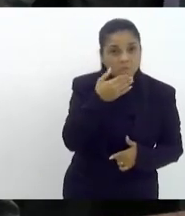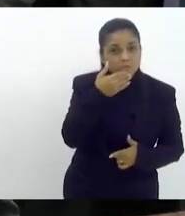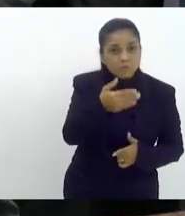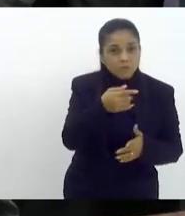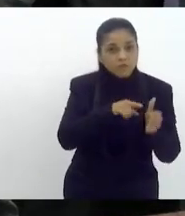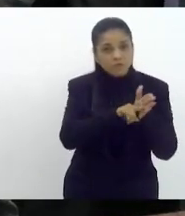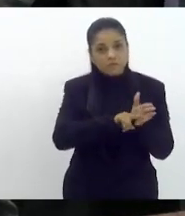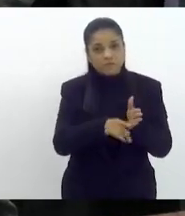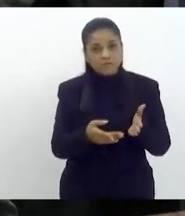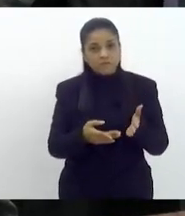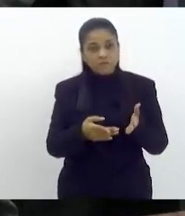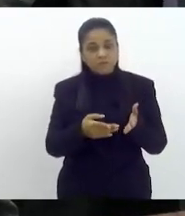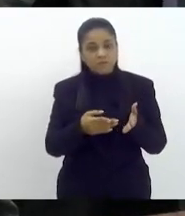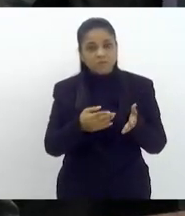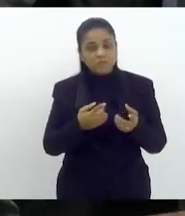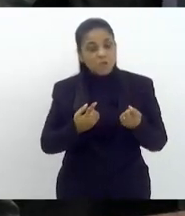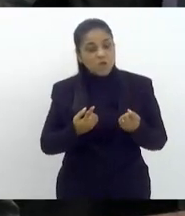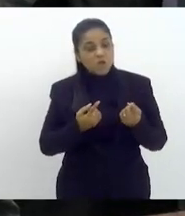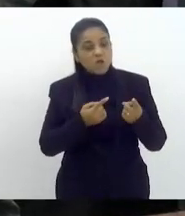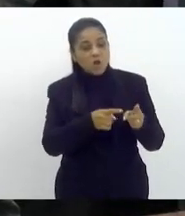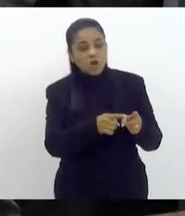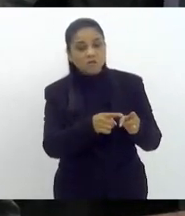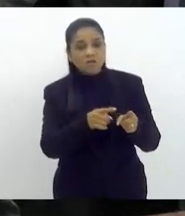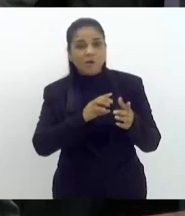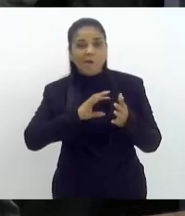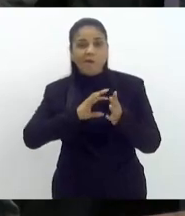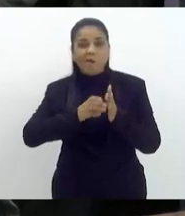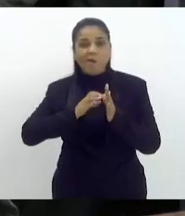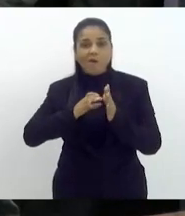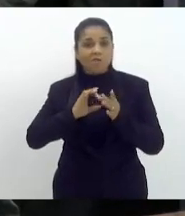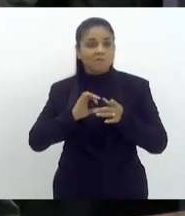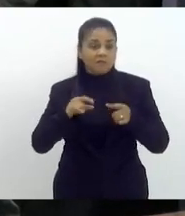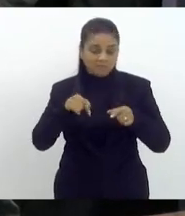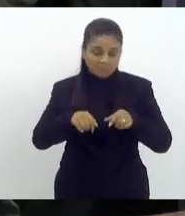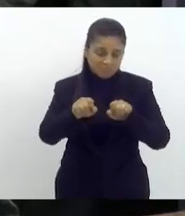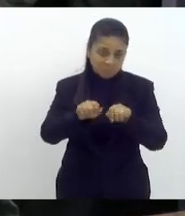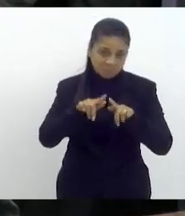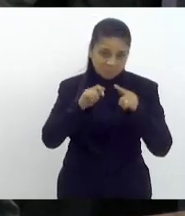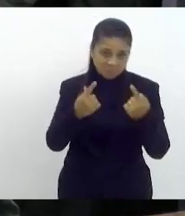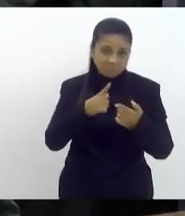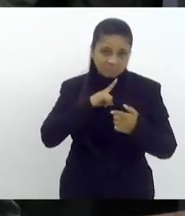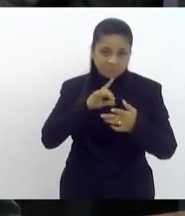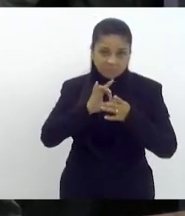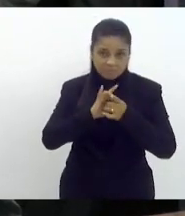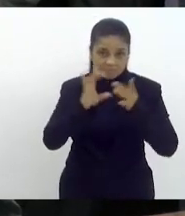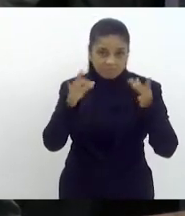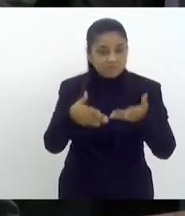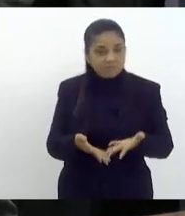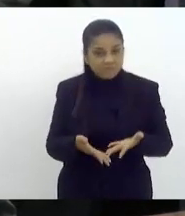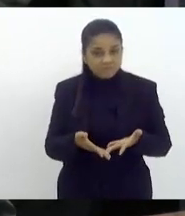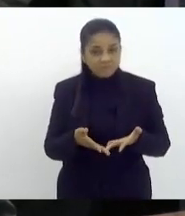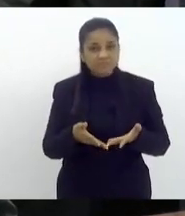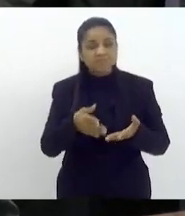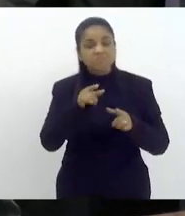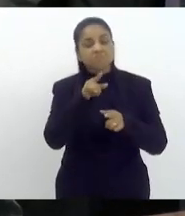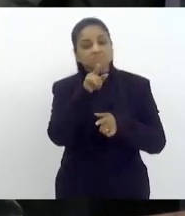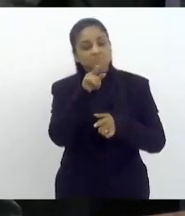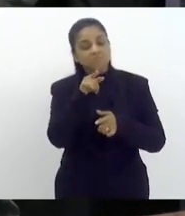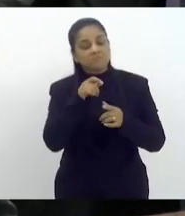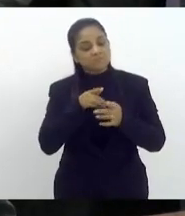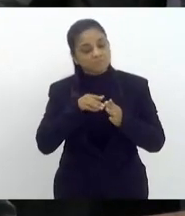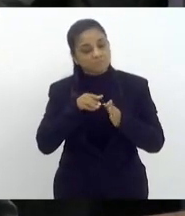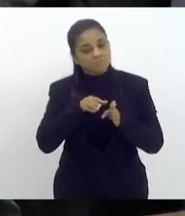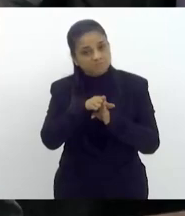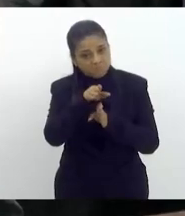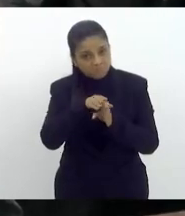a oposição a democracia na sua casa e não há forma mais democrática como tá fazendo vossa excelência do que seguir o Regimento